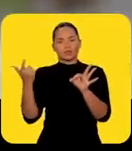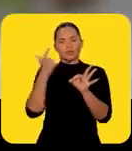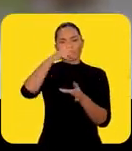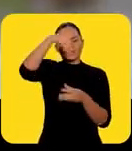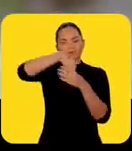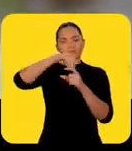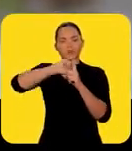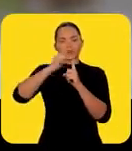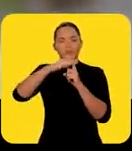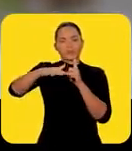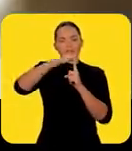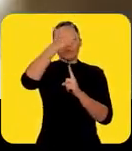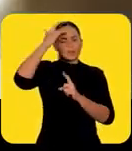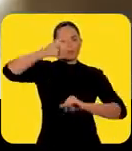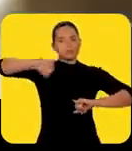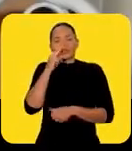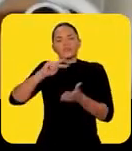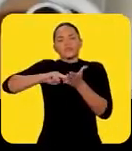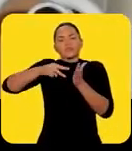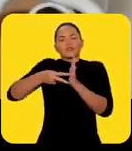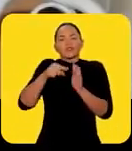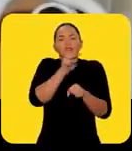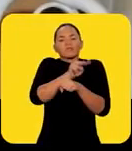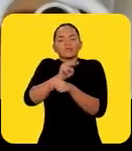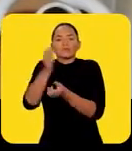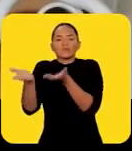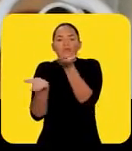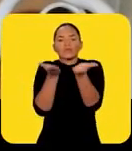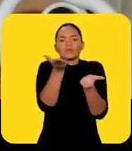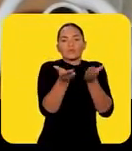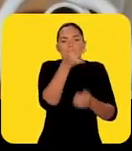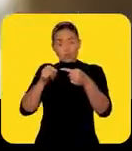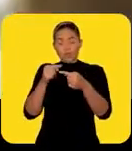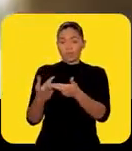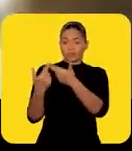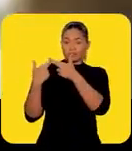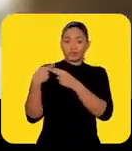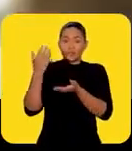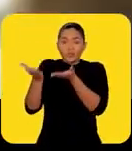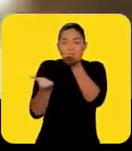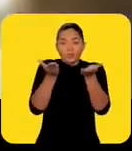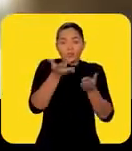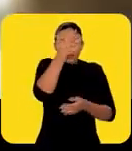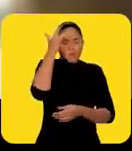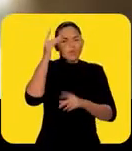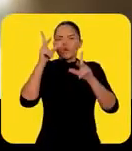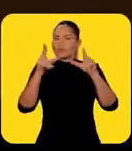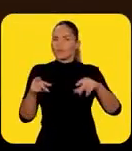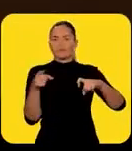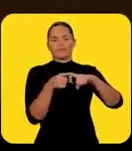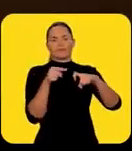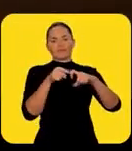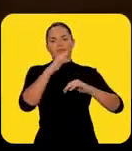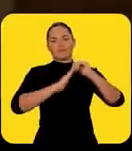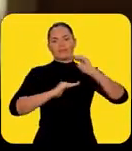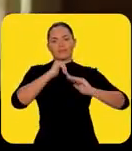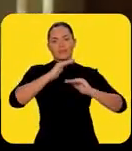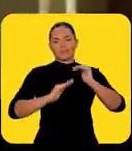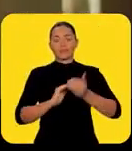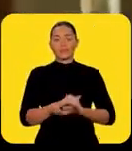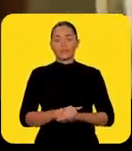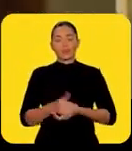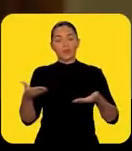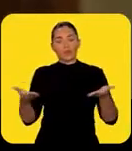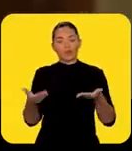social e oportunidade. É a política que vai fazer isso, é cuidar das pessoas. É como a medicina. Eu hoje